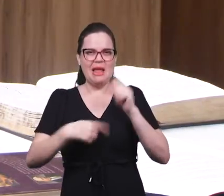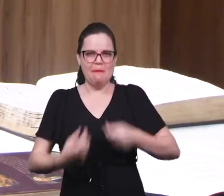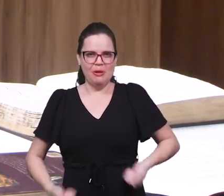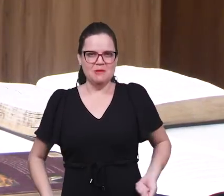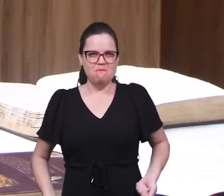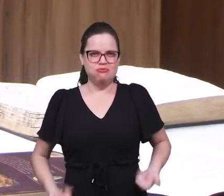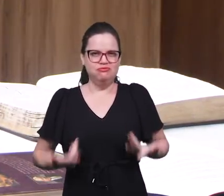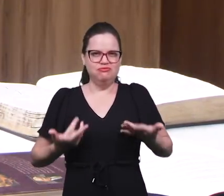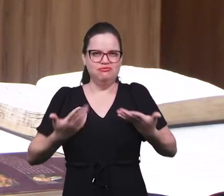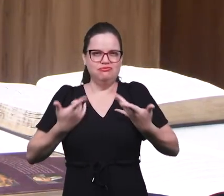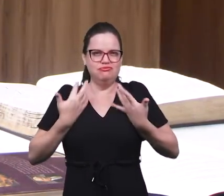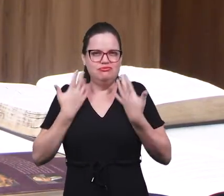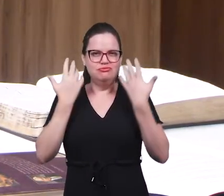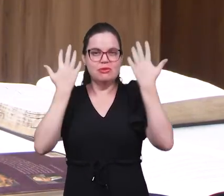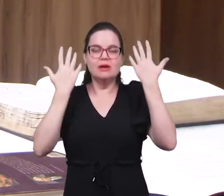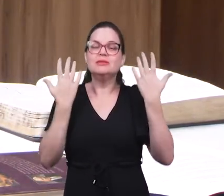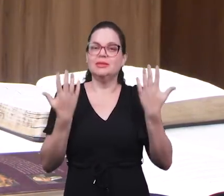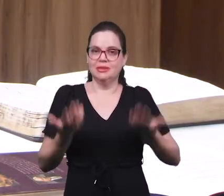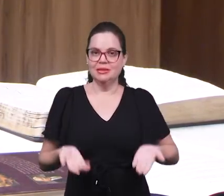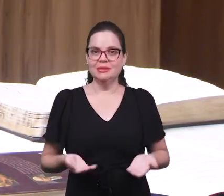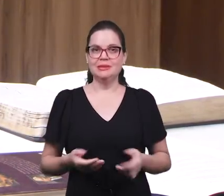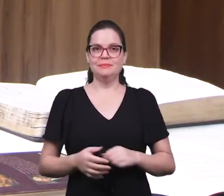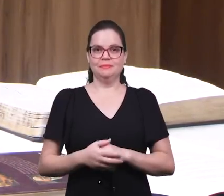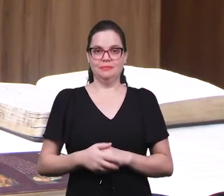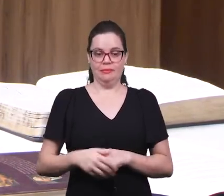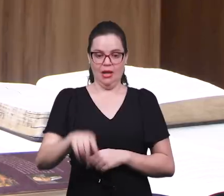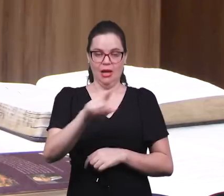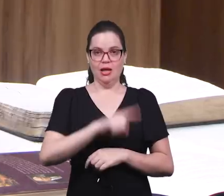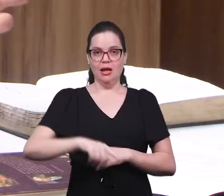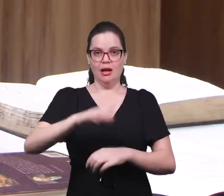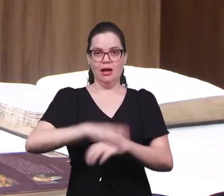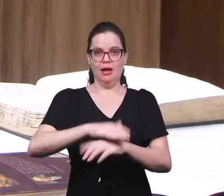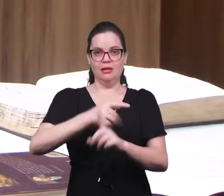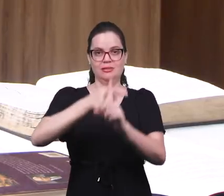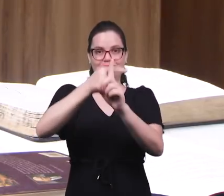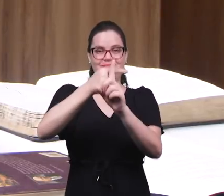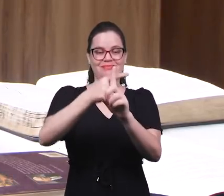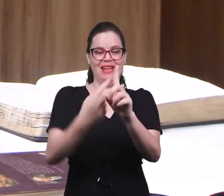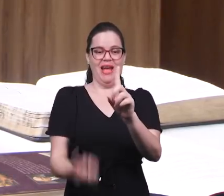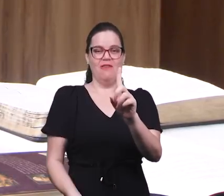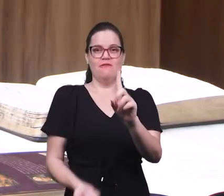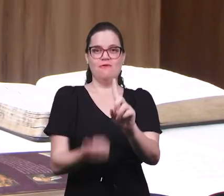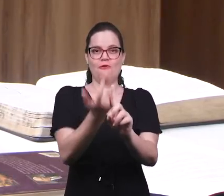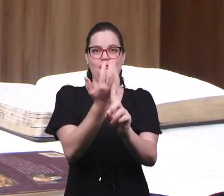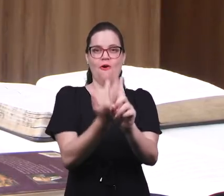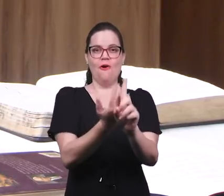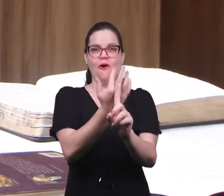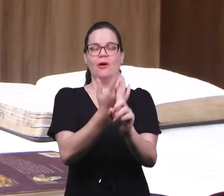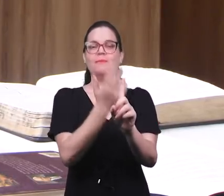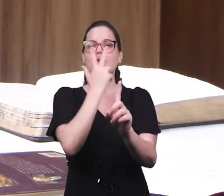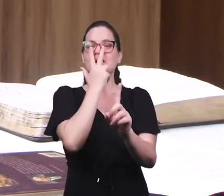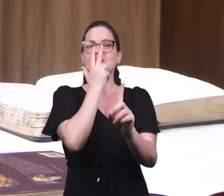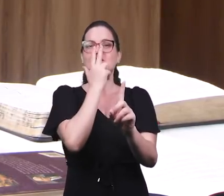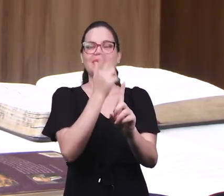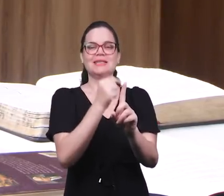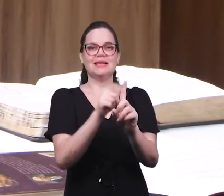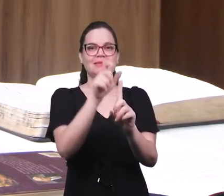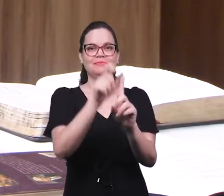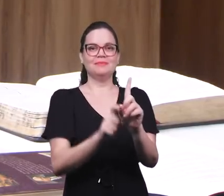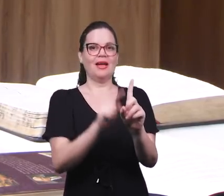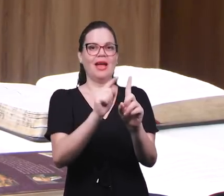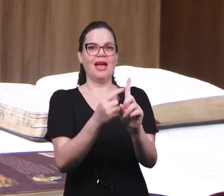que ateavam fogo, e os cristãos viram tocha humana ali na cidade, pegando fogo, queimando o cristão para todo lado. Então